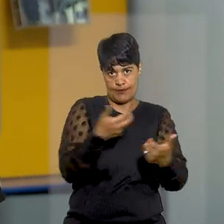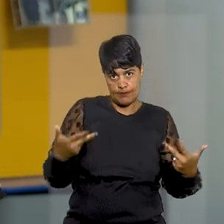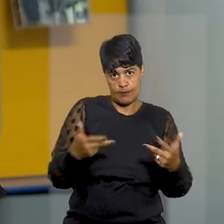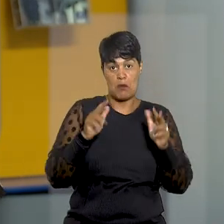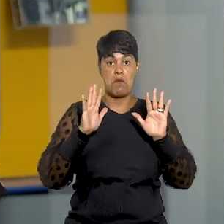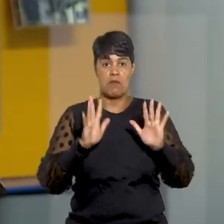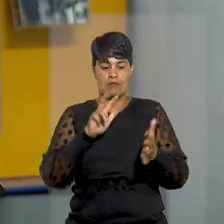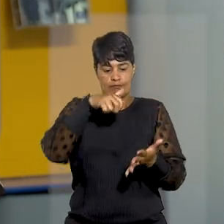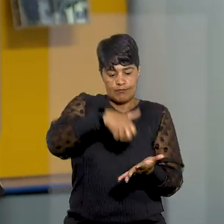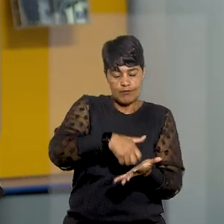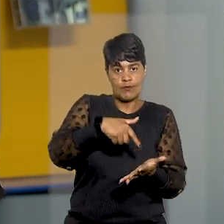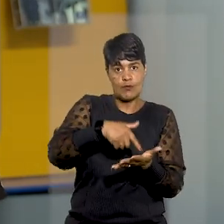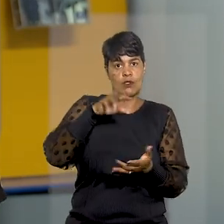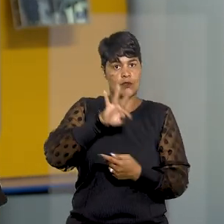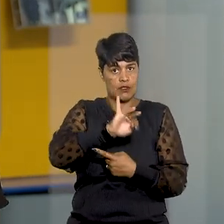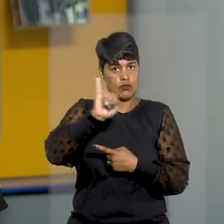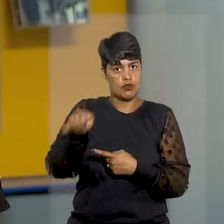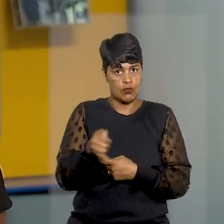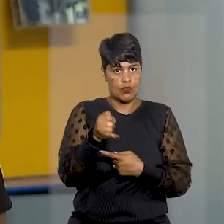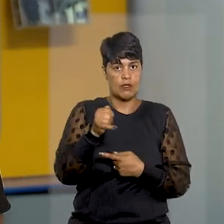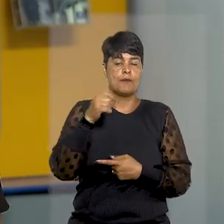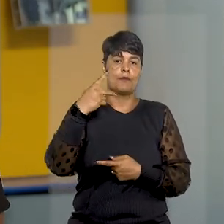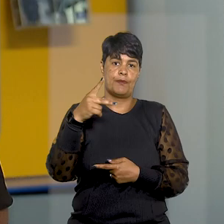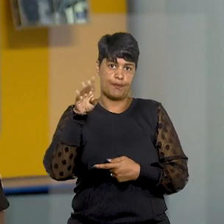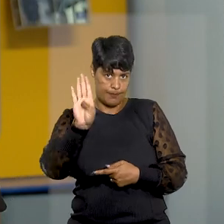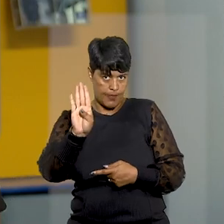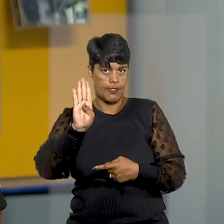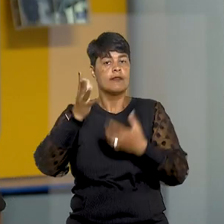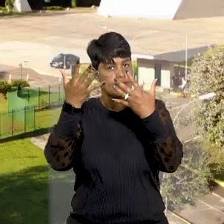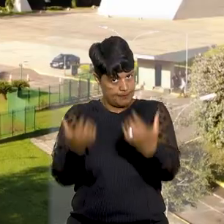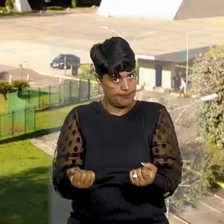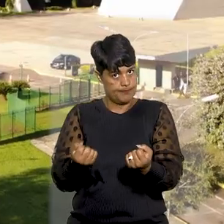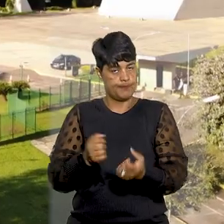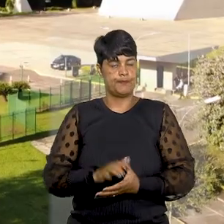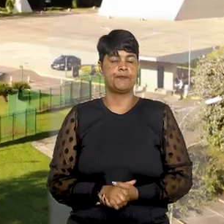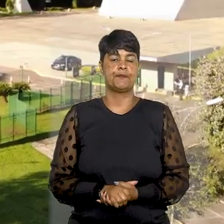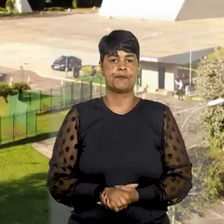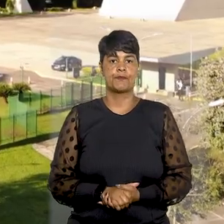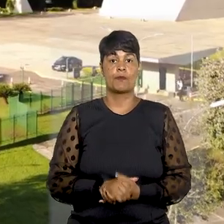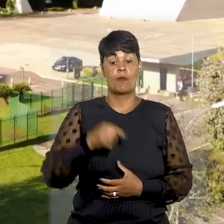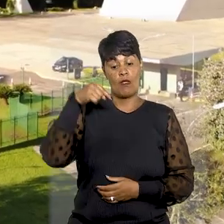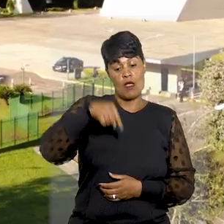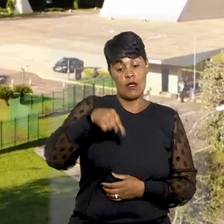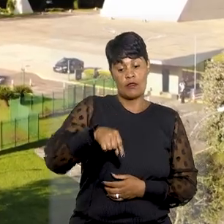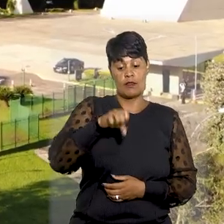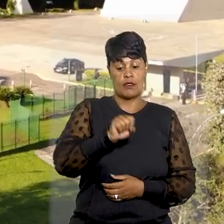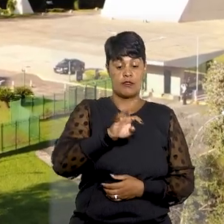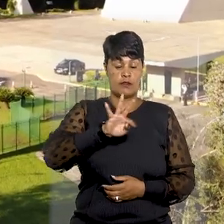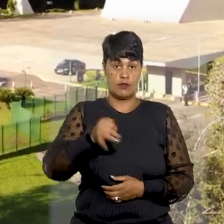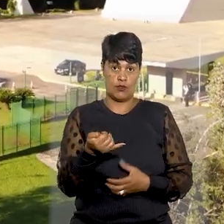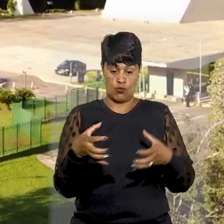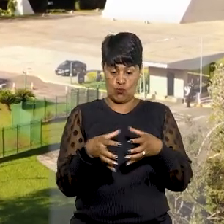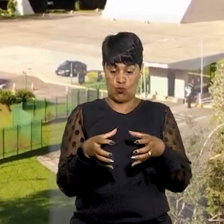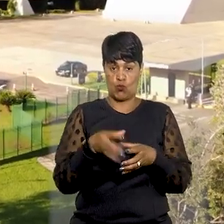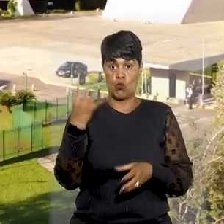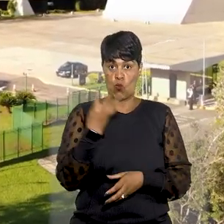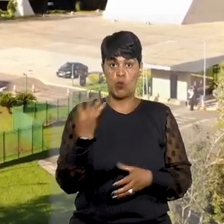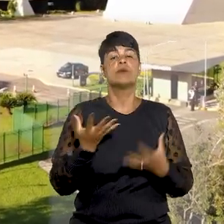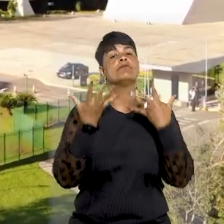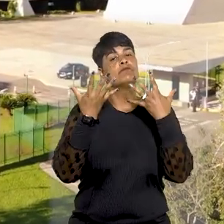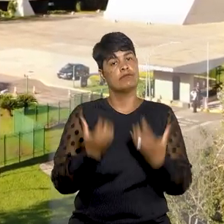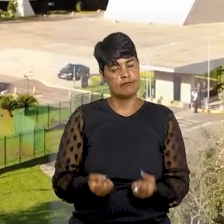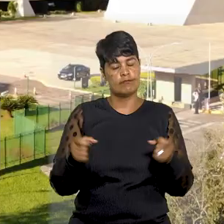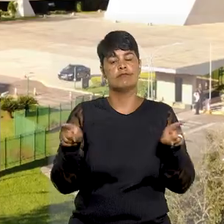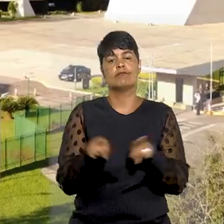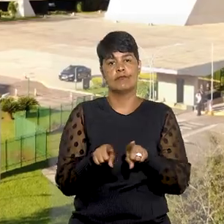a sentença foi confirmada pelo de Justiça da Paraíba no STJ o colegiado da quarta turma deu provimento